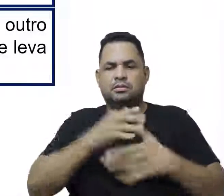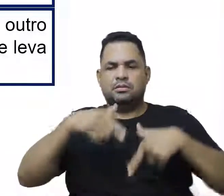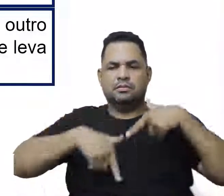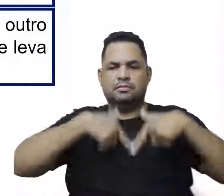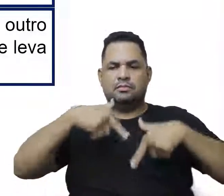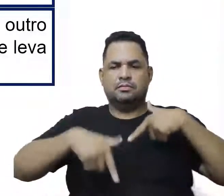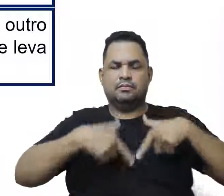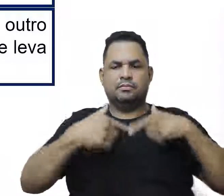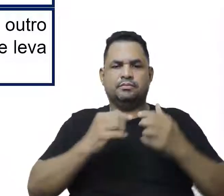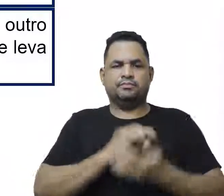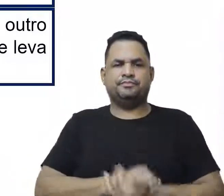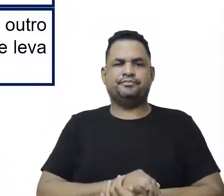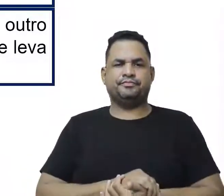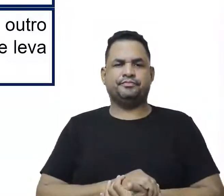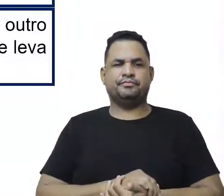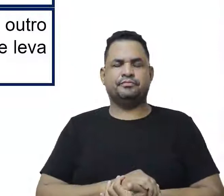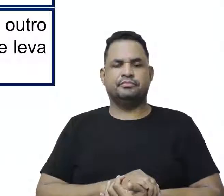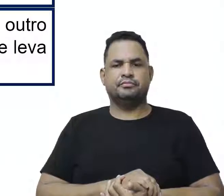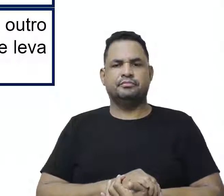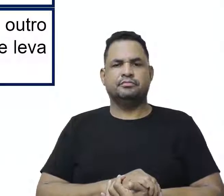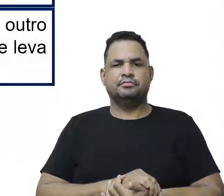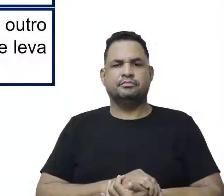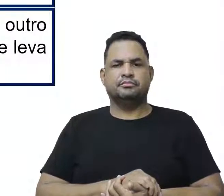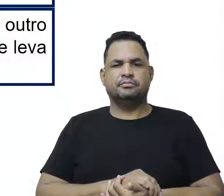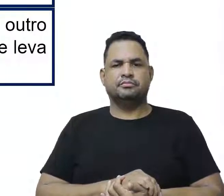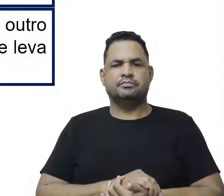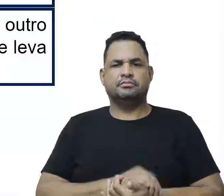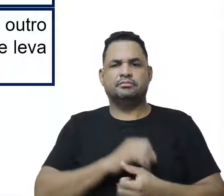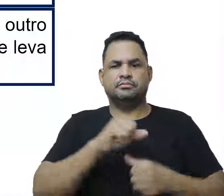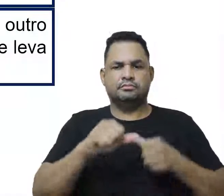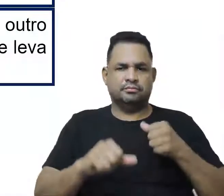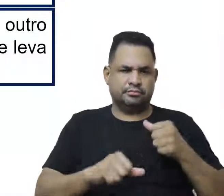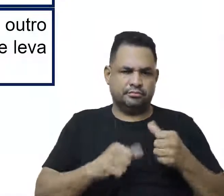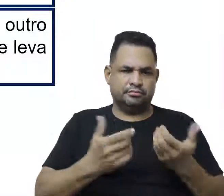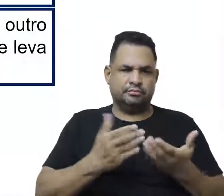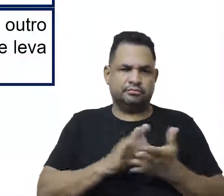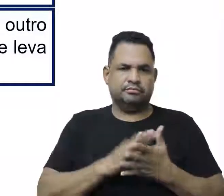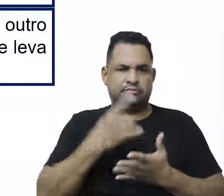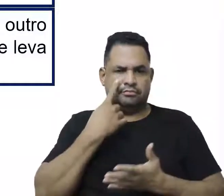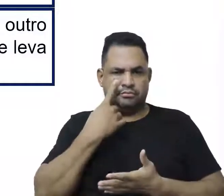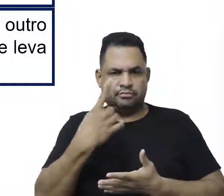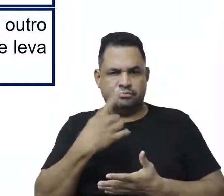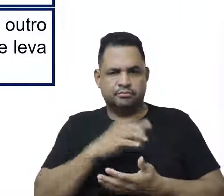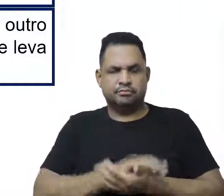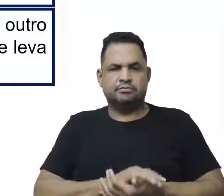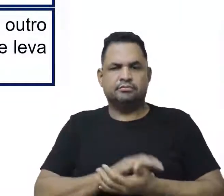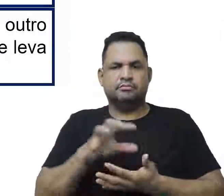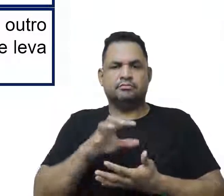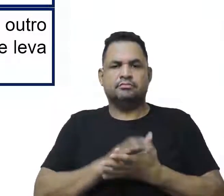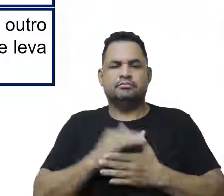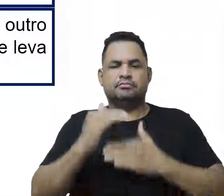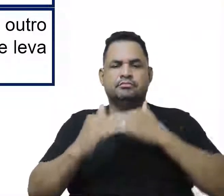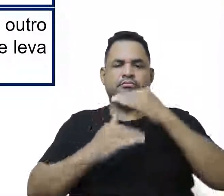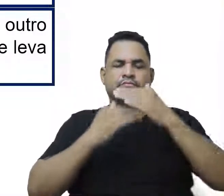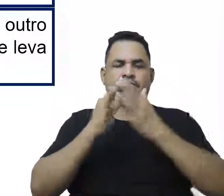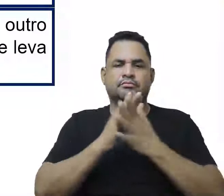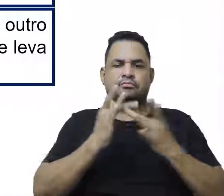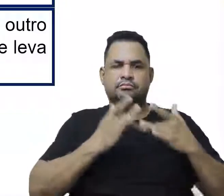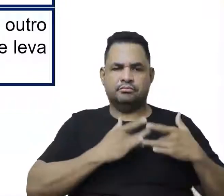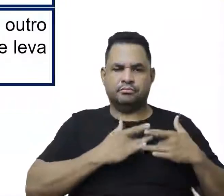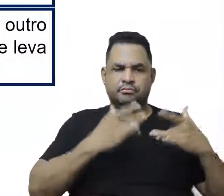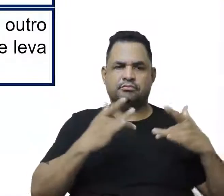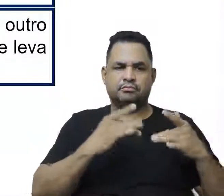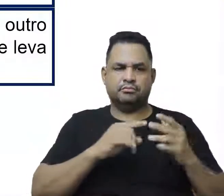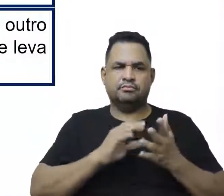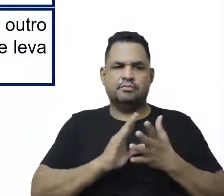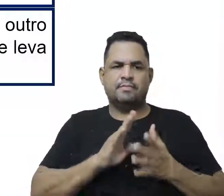então analisar é a questão da mudança social ele observou que houve uma evolução da